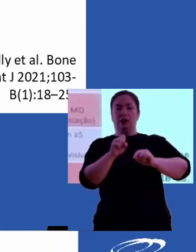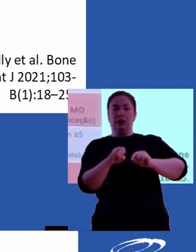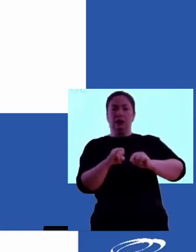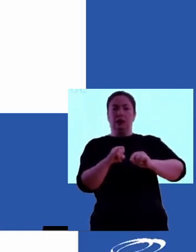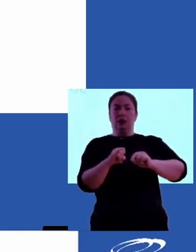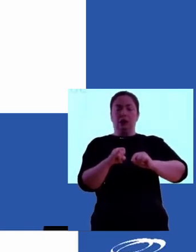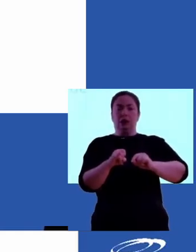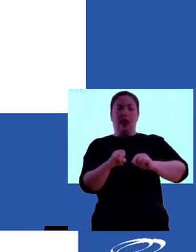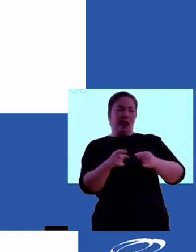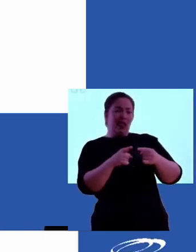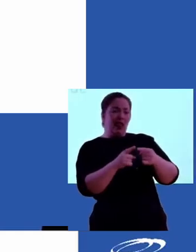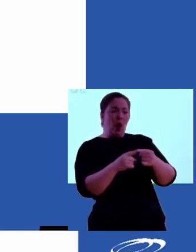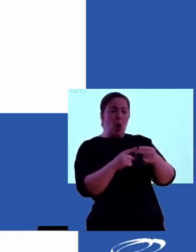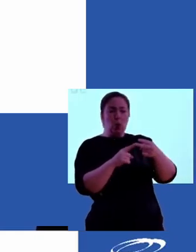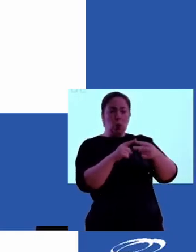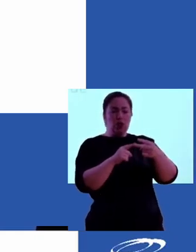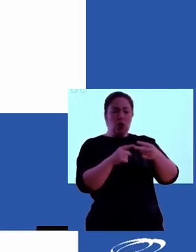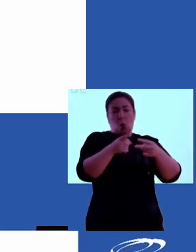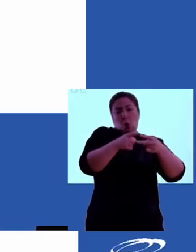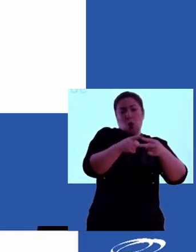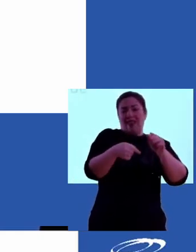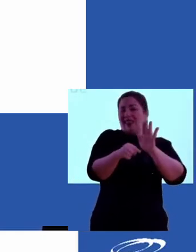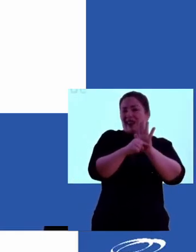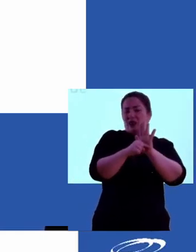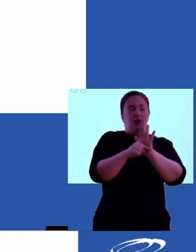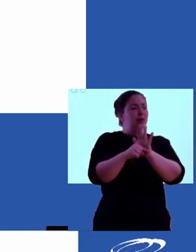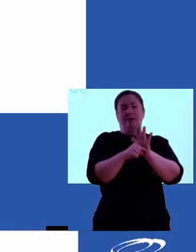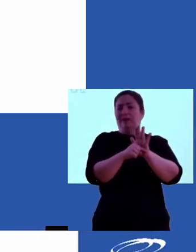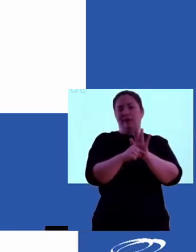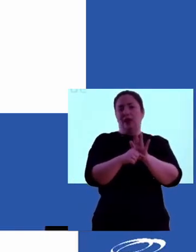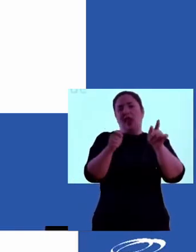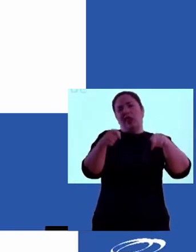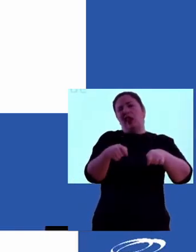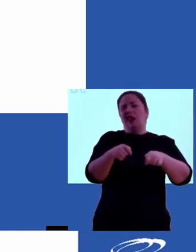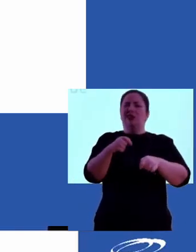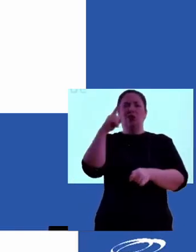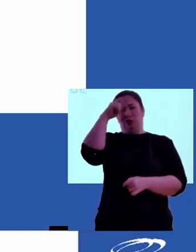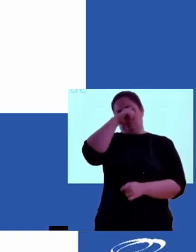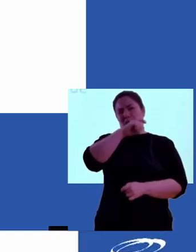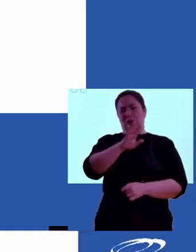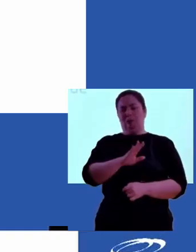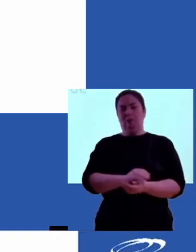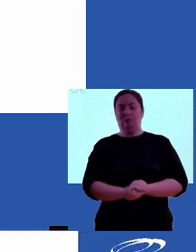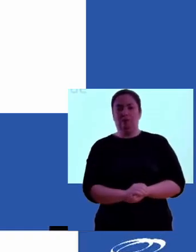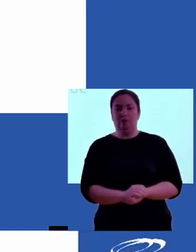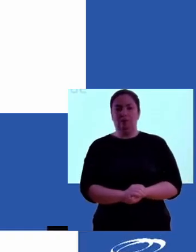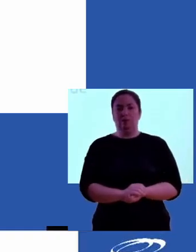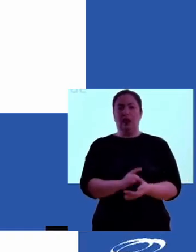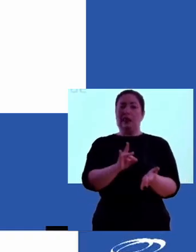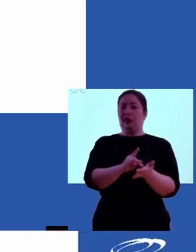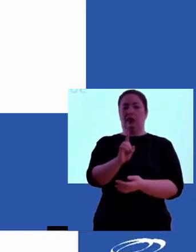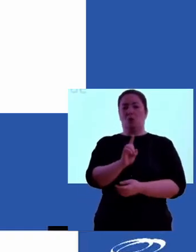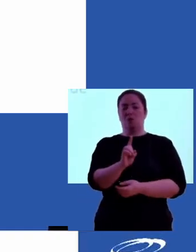considerada improvável. Tá? Então, resumindo a diferença, no critério de 2018, nós temos provas inflamatórias com diferentes